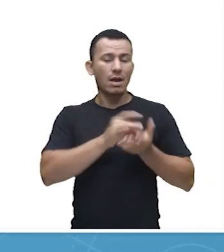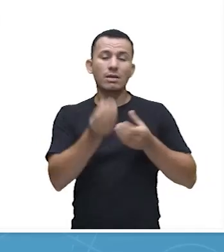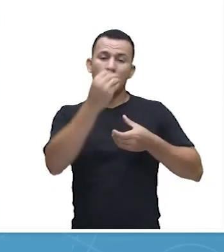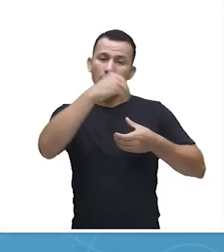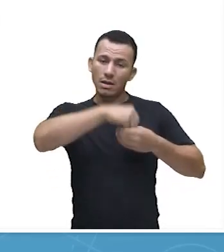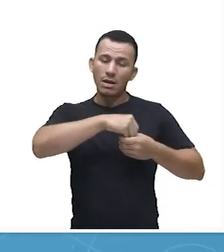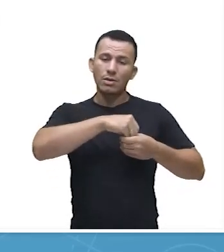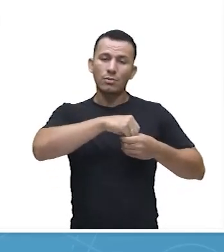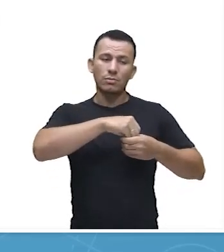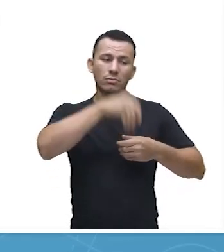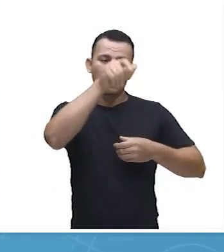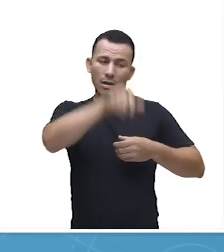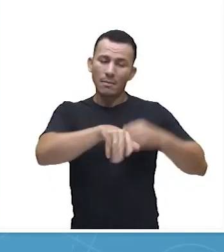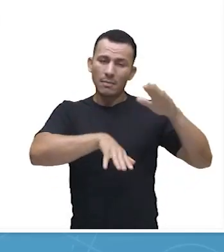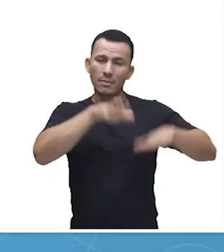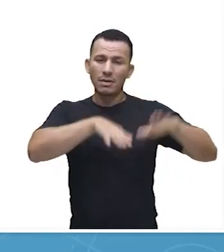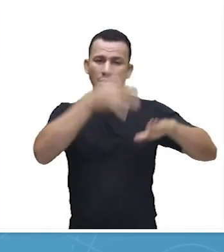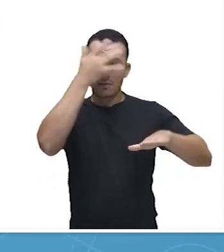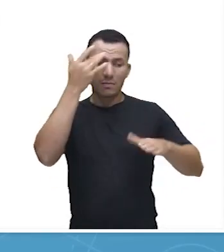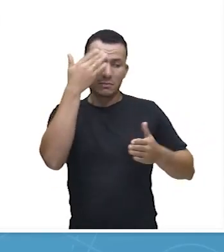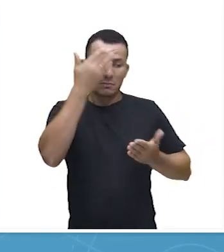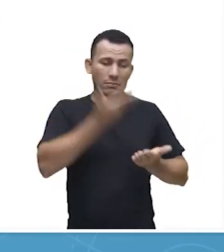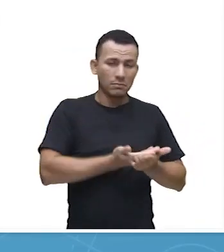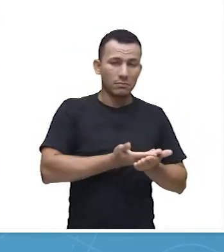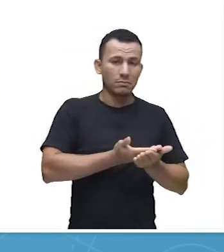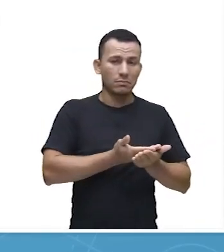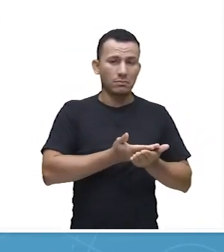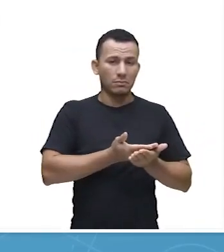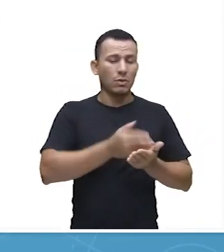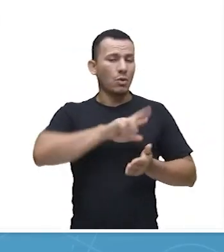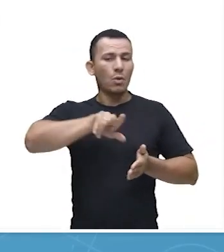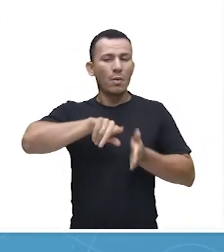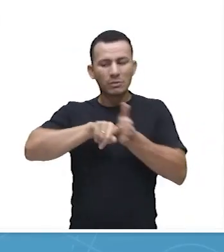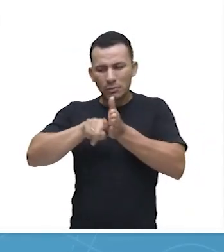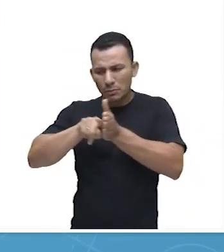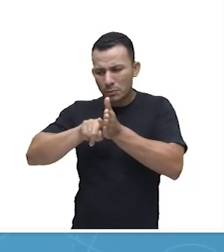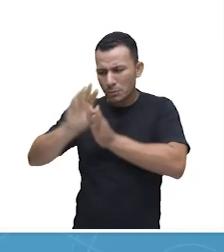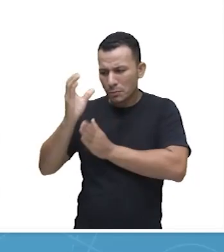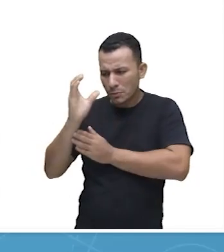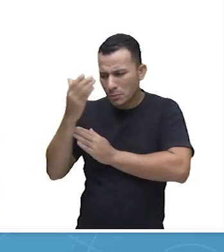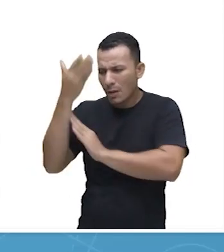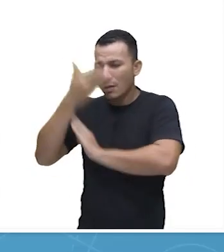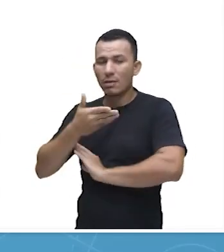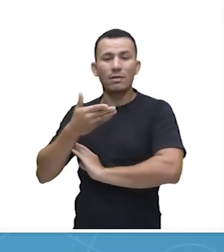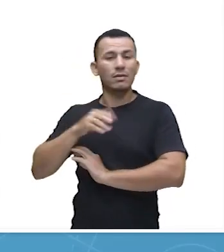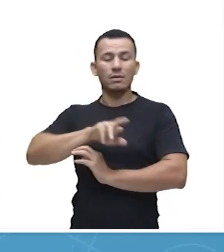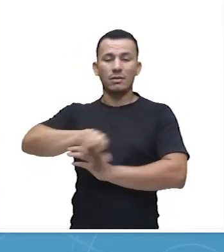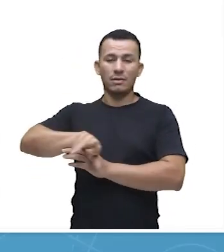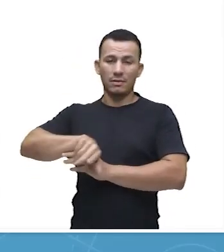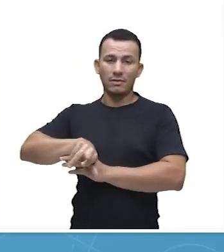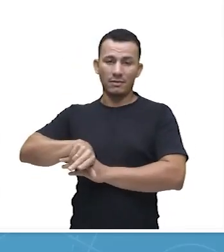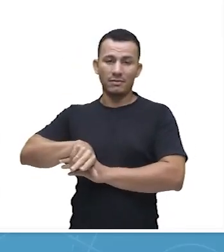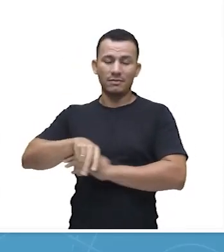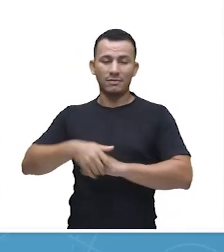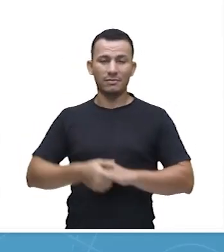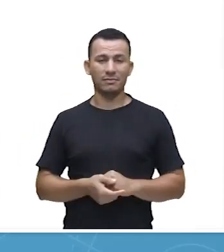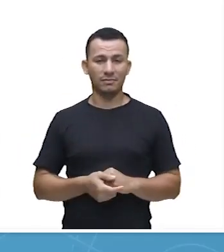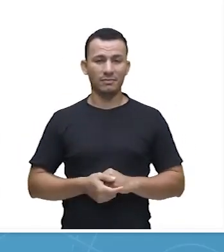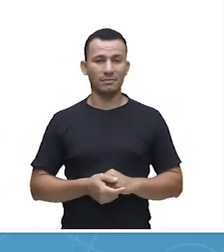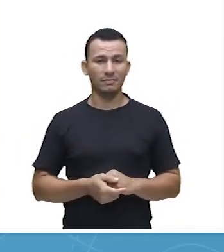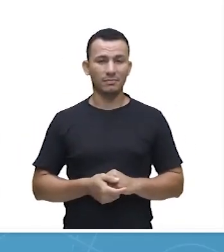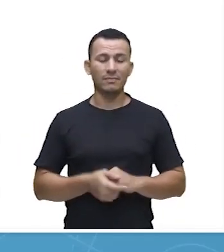algo superior. Não é a verdade absoluta, não é a verdade científica, né? Então, é justamente isso que o texto traz.